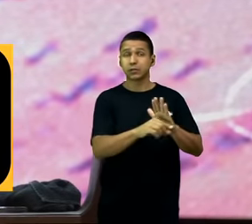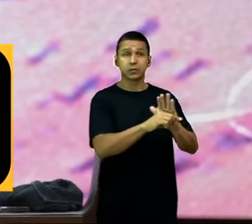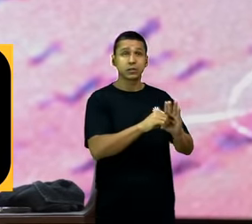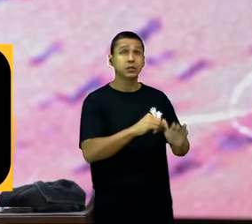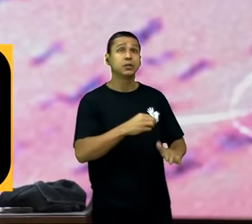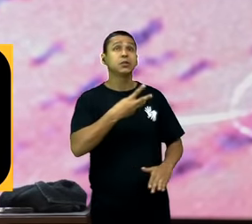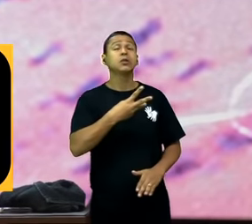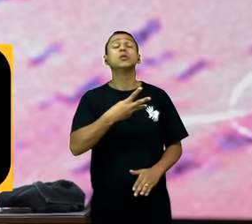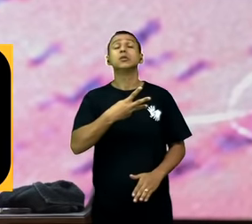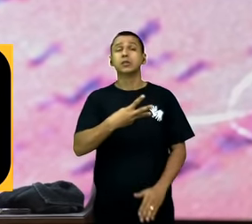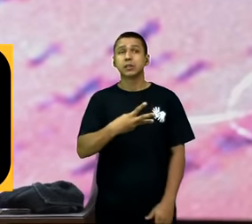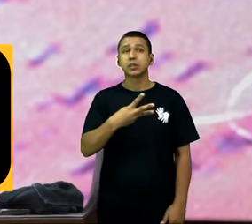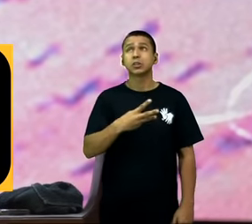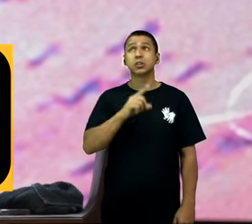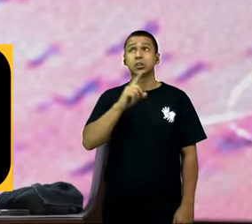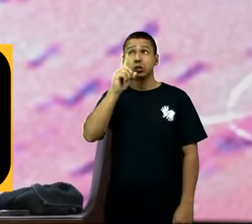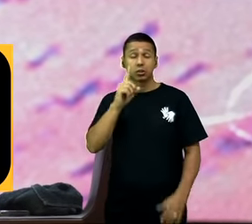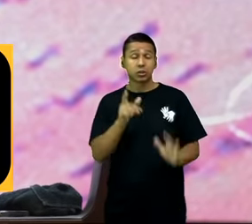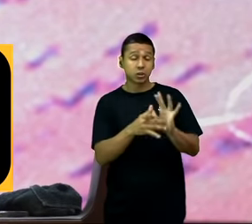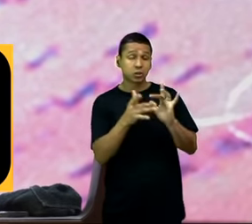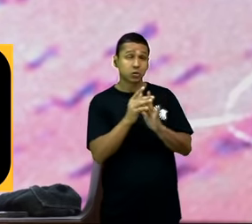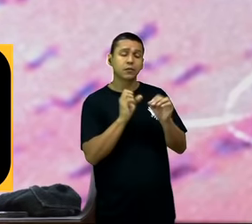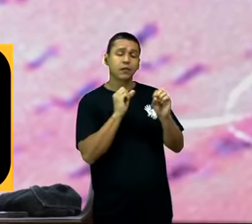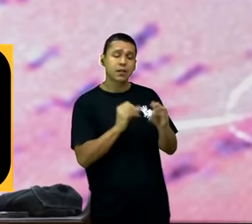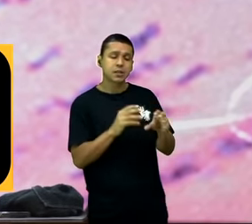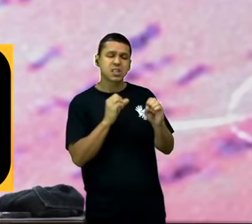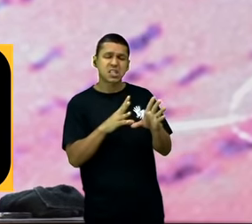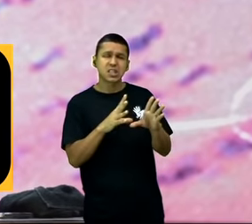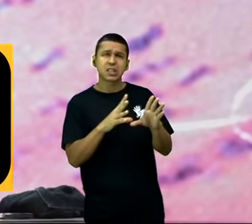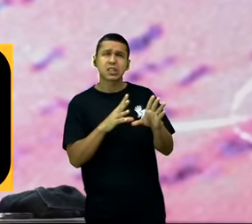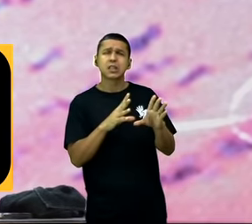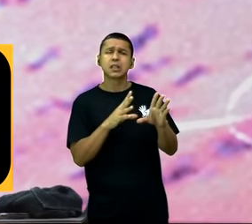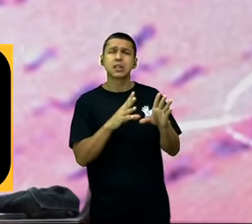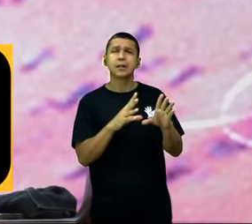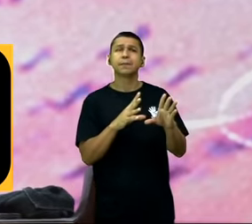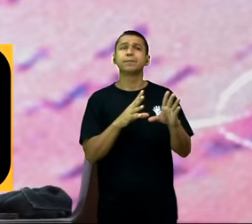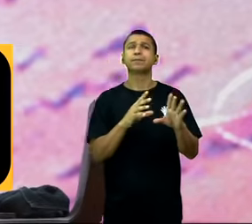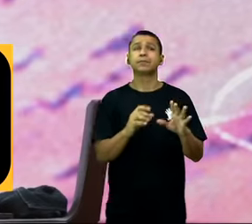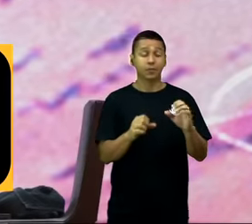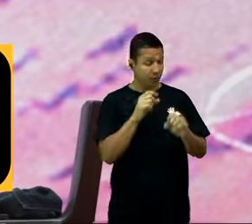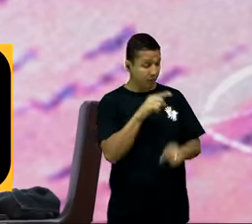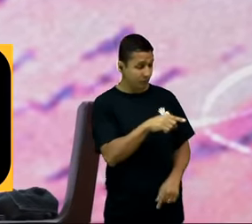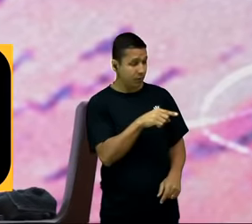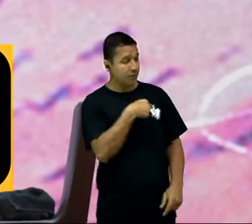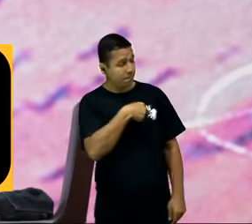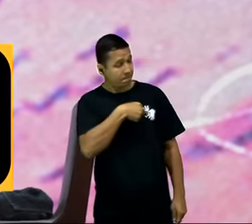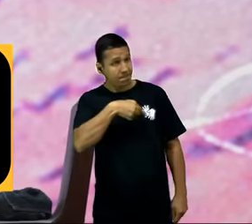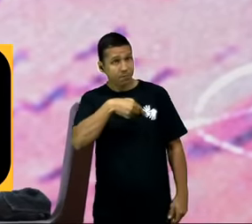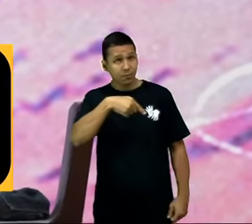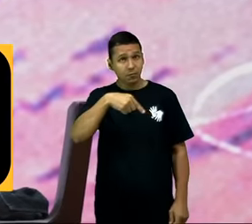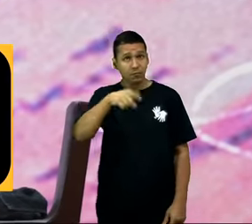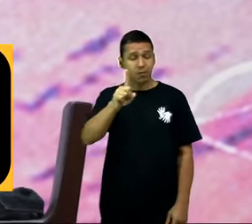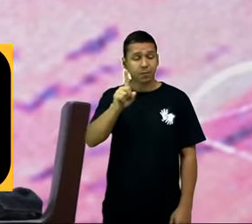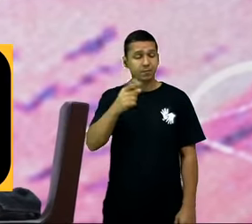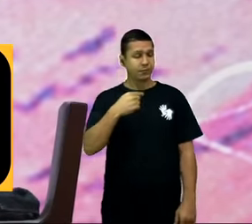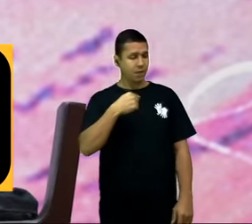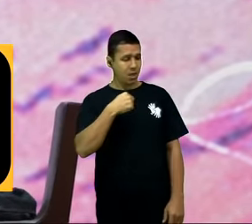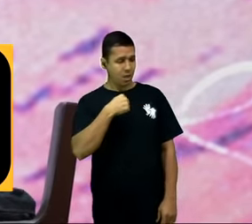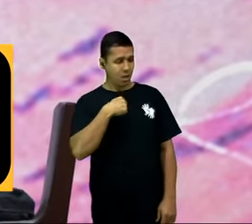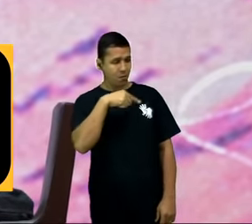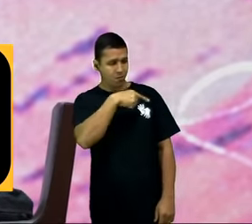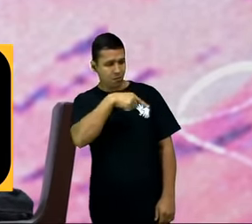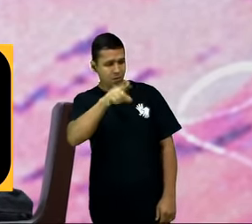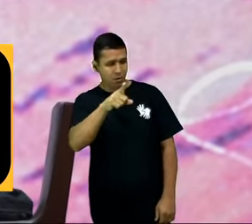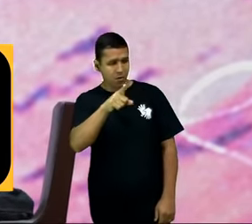Jesus vai ensinar uma lição poderosa para eles. Jesus diz assim, vão, eu estou os enviando